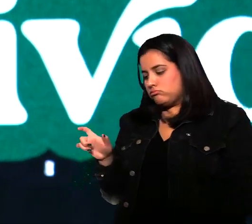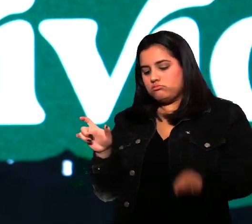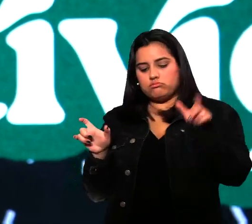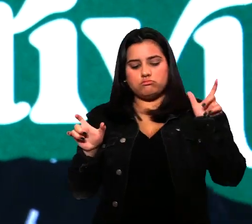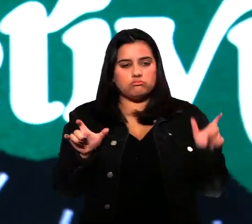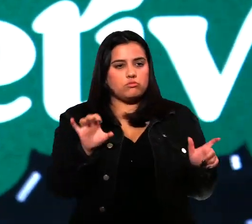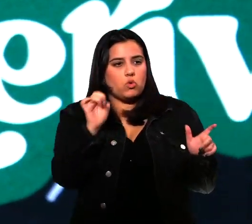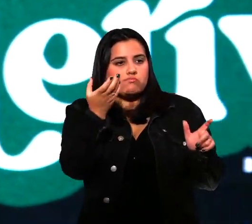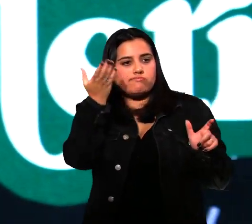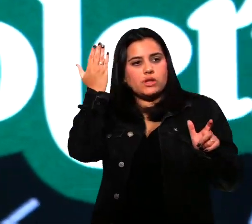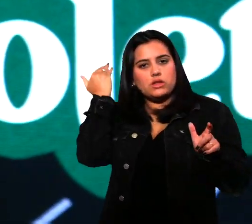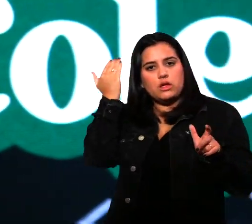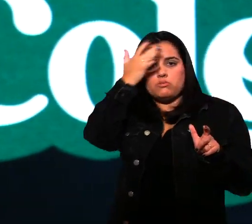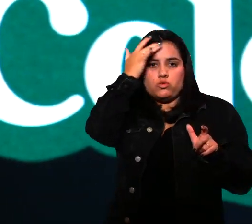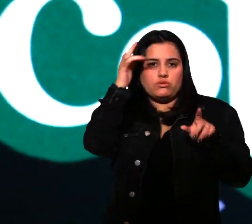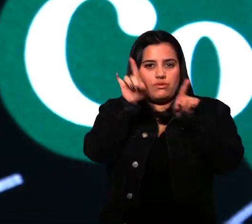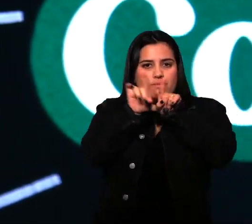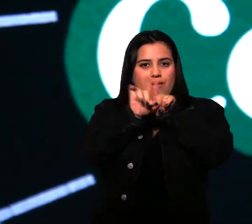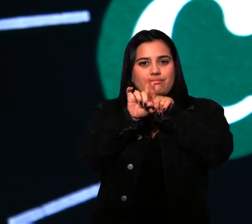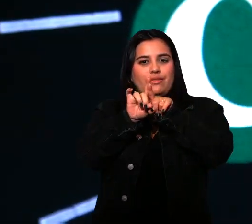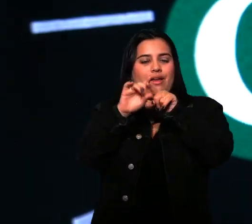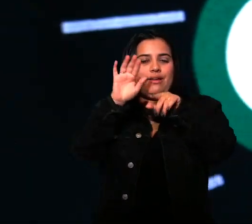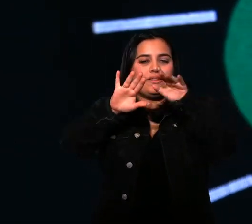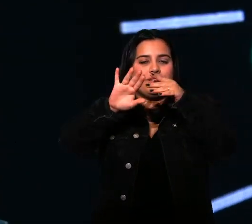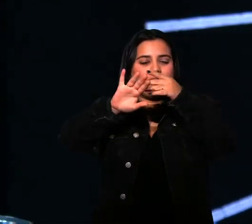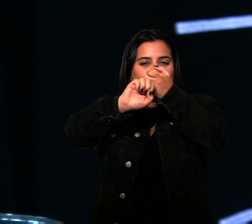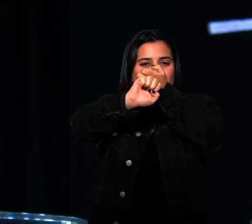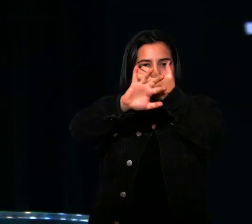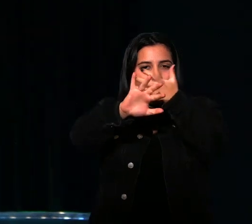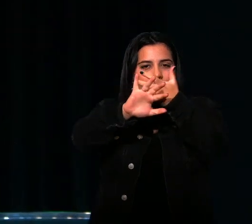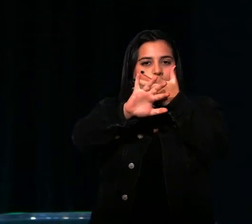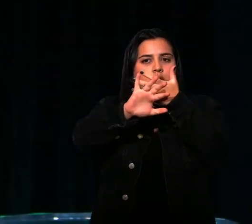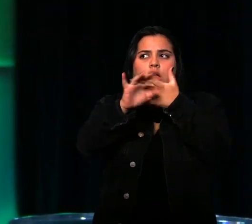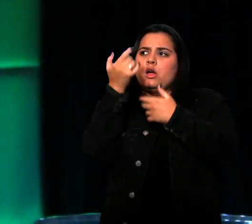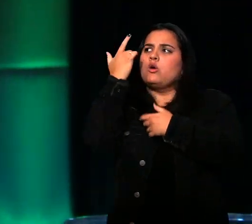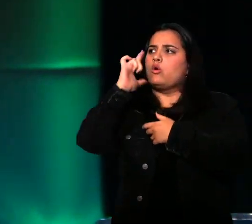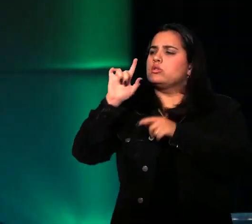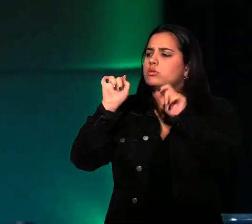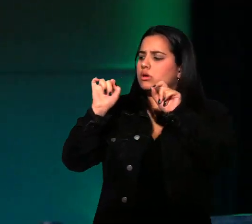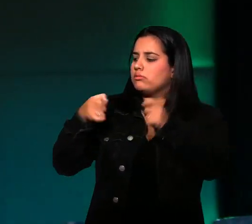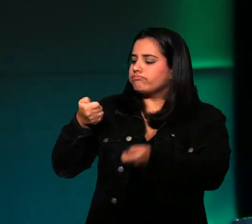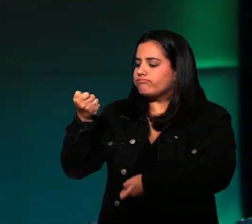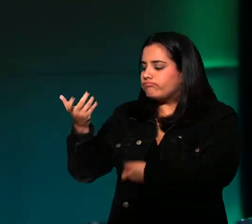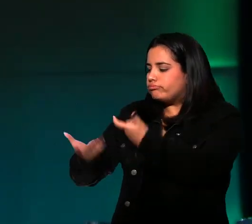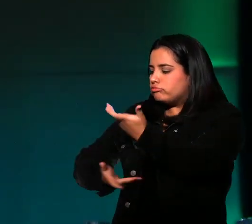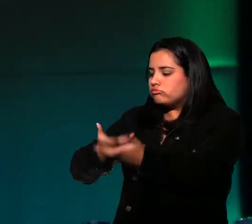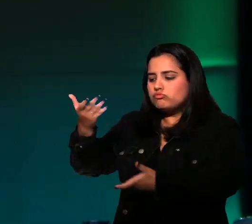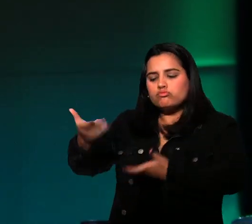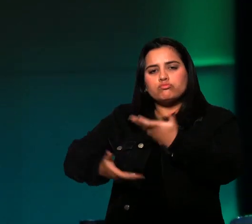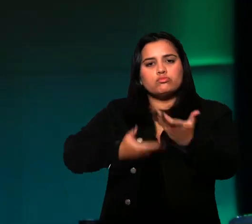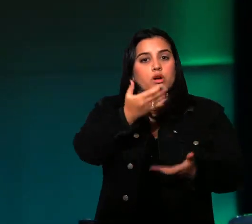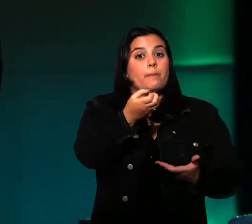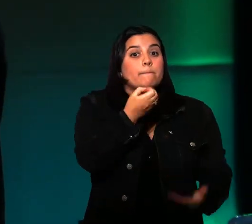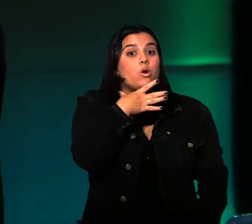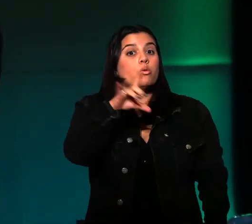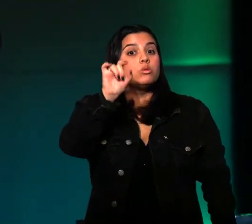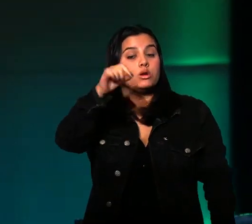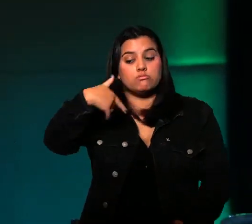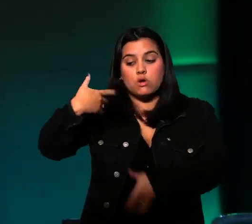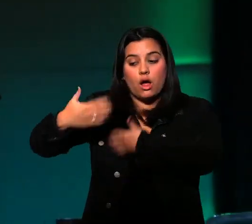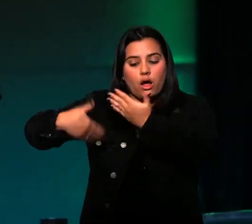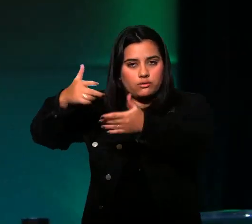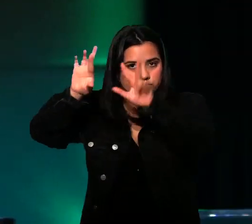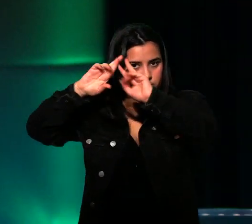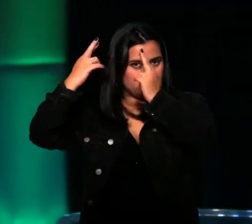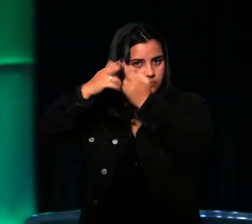de você, e quem está assistindo online, que a gente nem conhece às vezes também, conseguir cooperar em sinergia e trabalhar junto para o avanço do reino de Deus, o